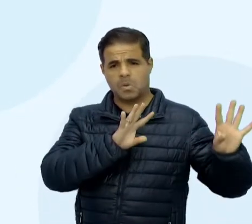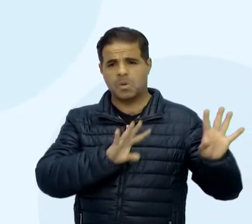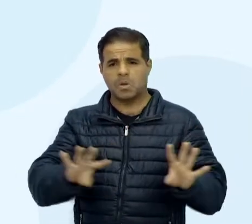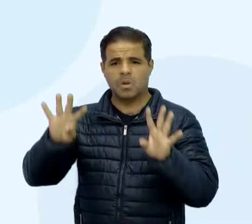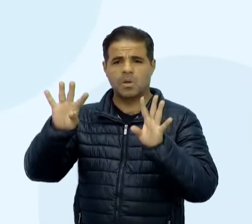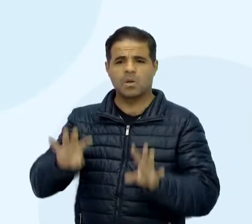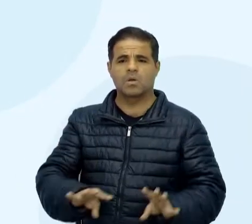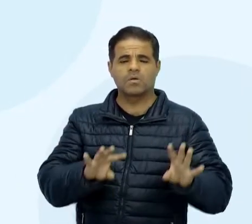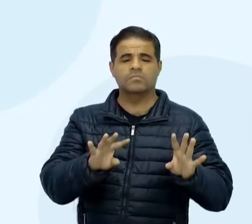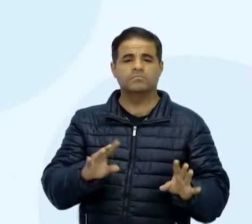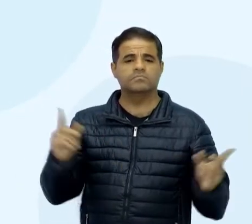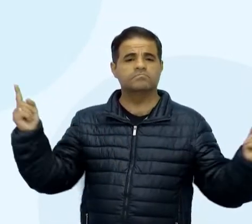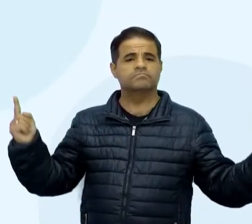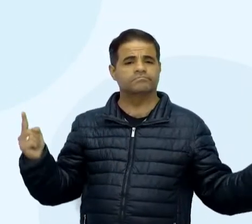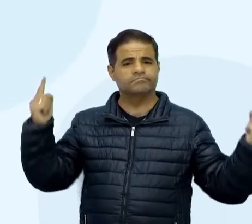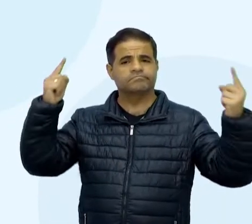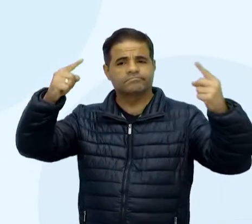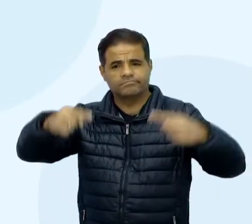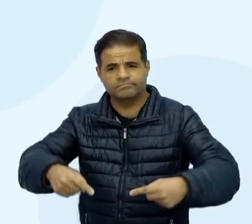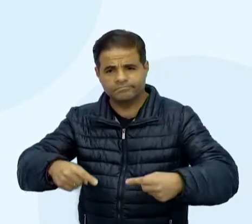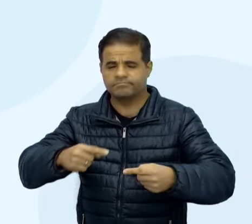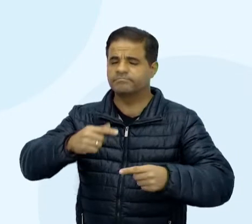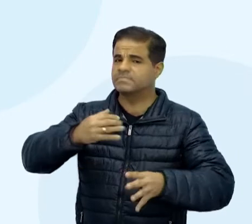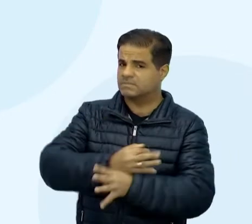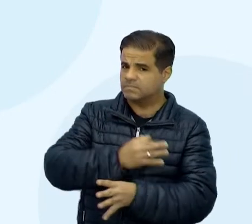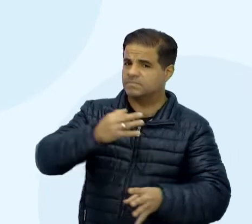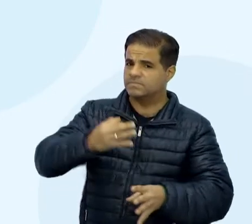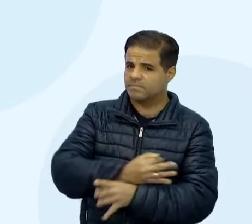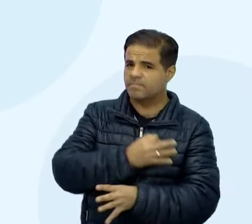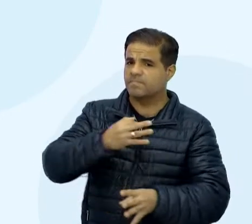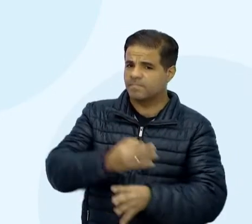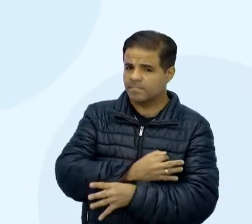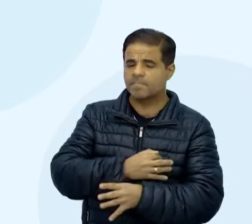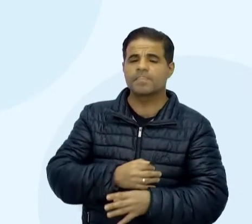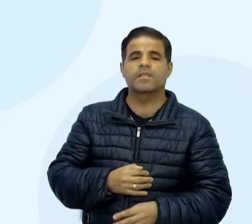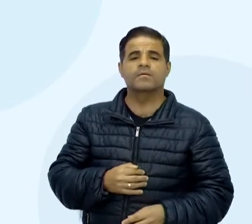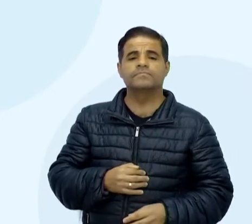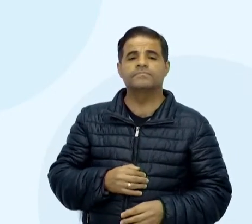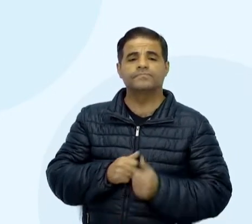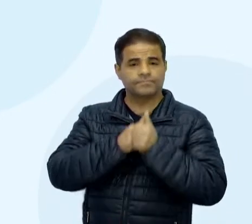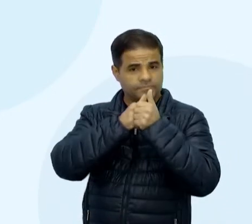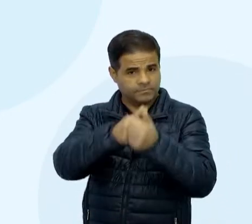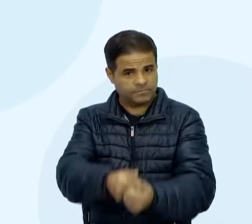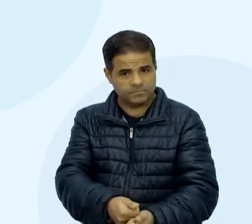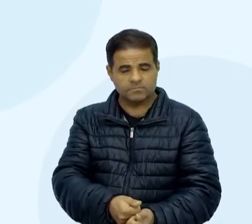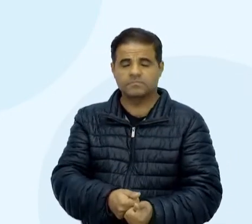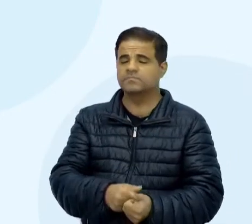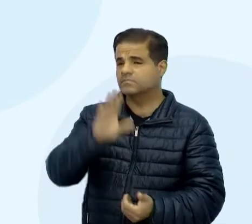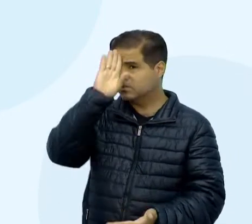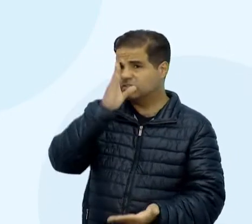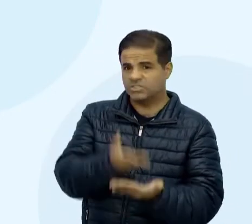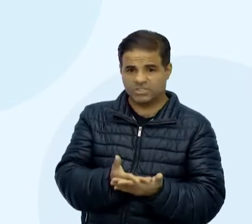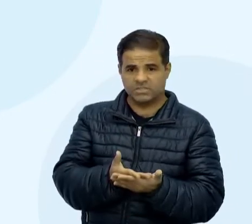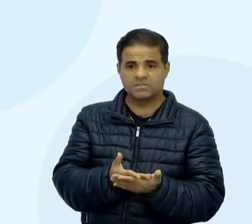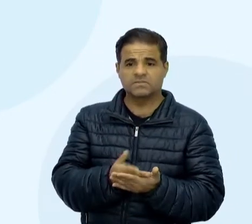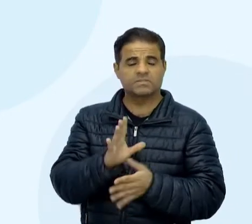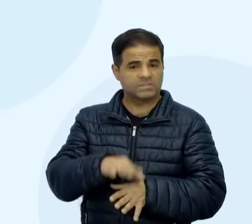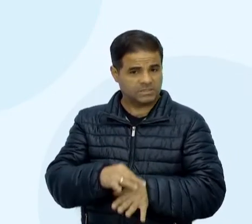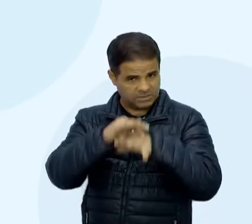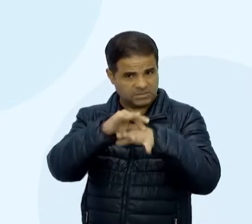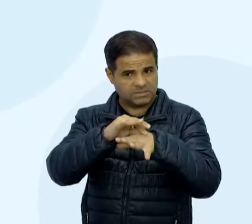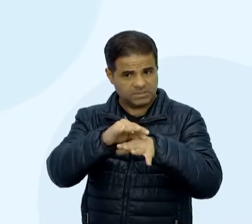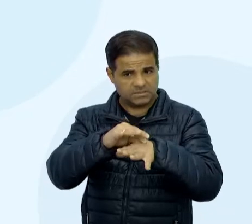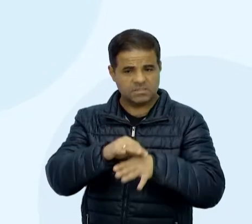cidade, mas enfrentou forte resistência. Os seguidores do Antônio Conselheiro acreditavam que o líder,